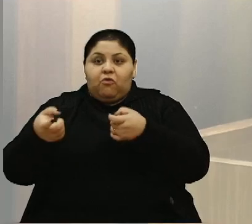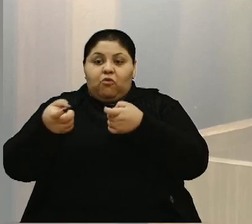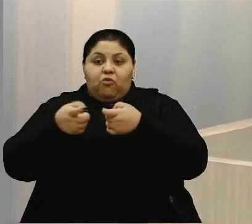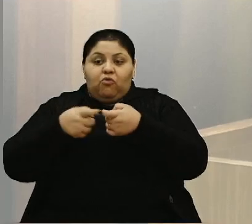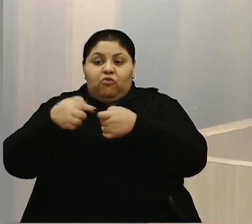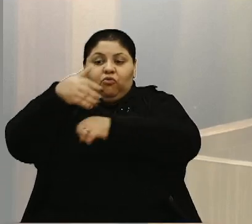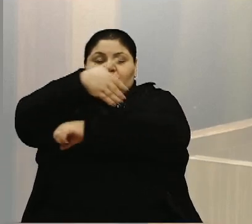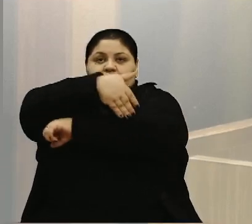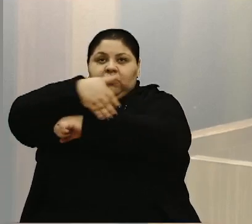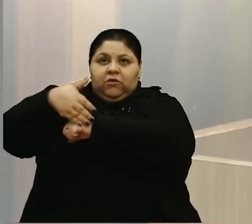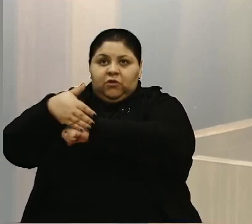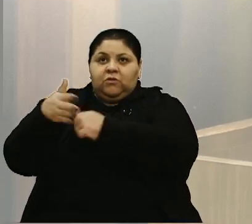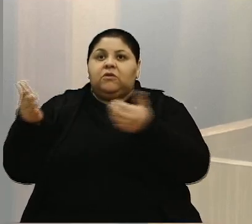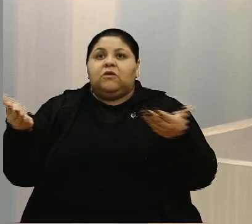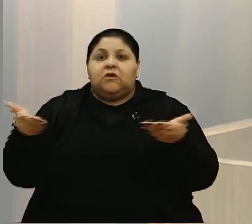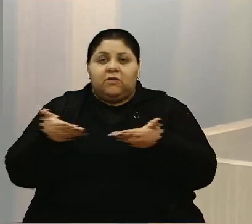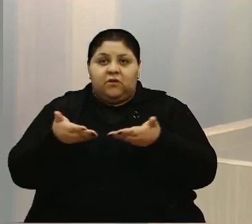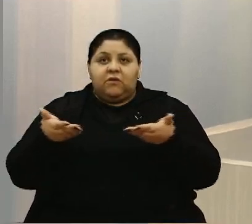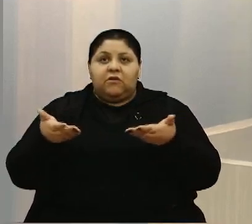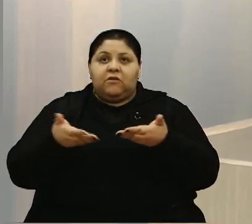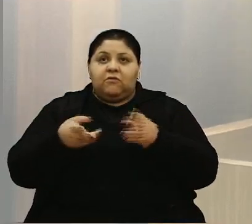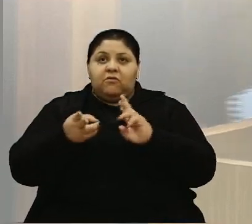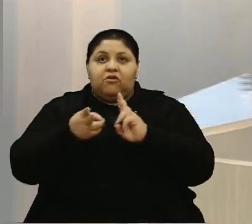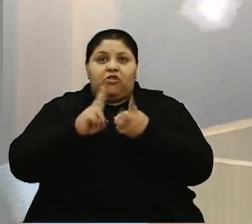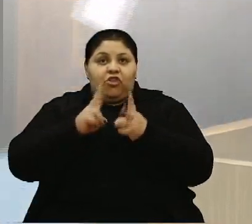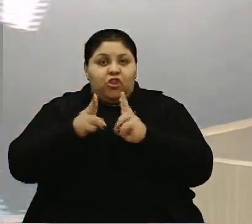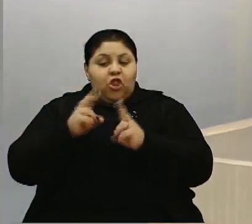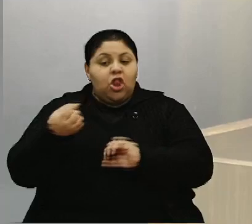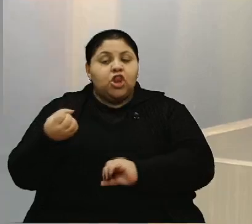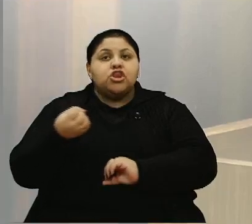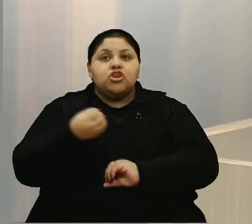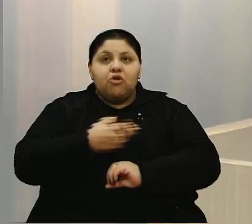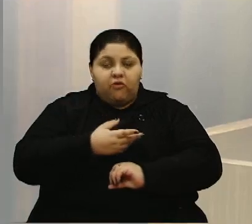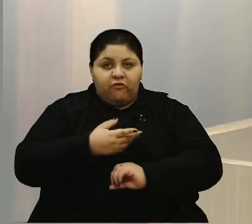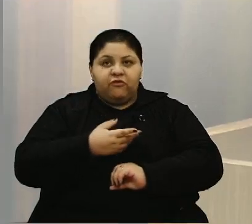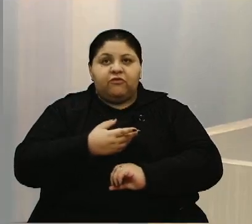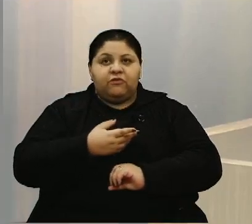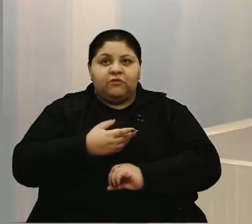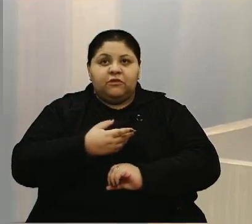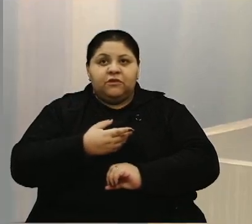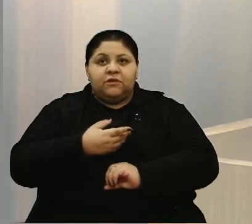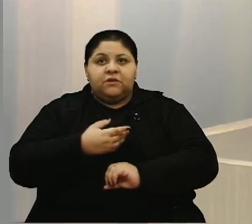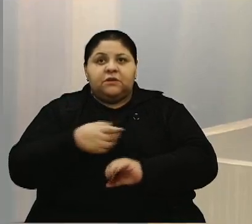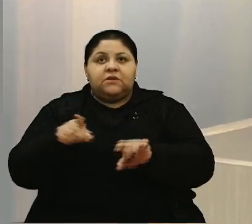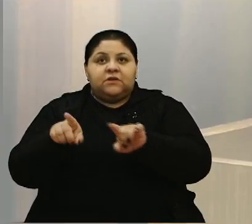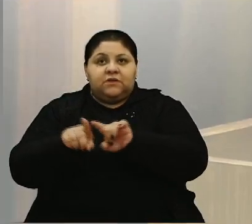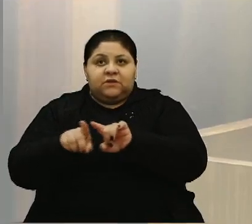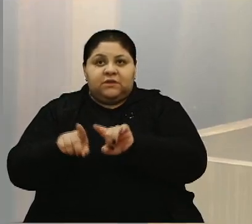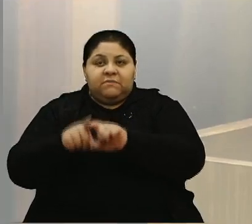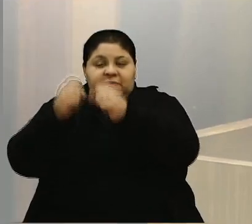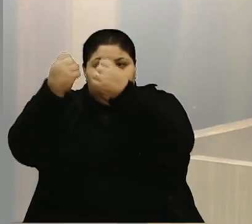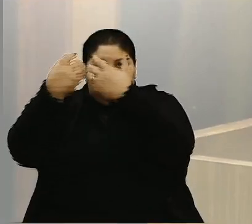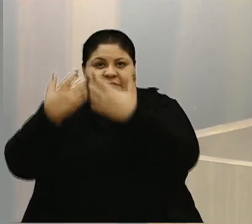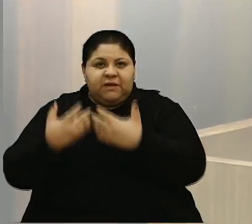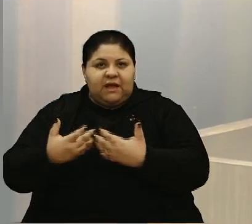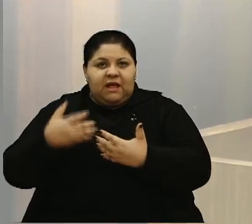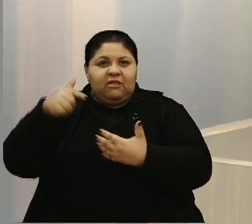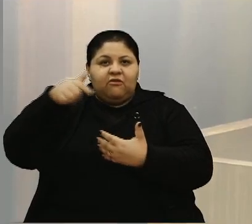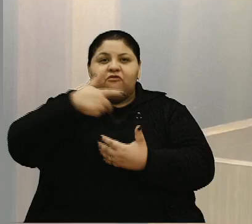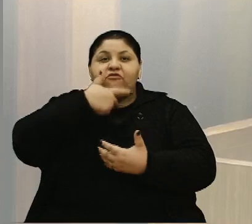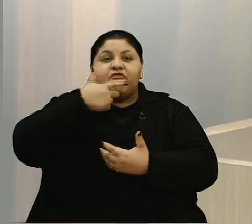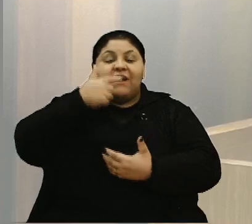que inclusive está com uma viatura nova, né, algo que foi trazido em alguns momentos aqui por essa casa, para